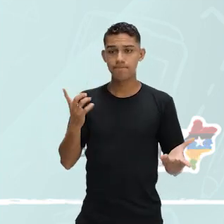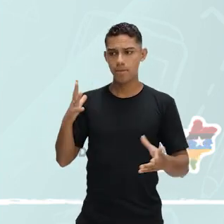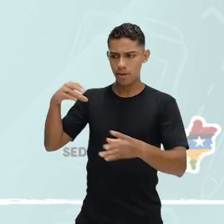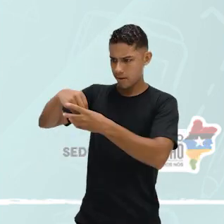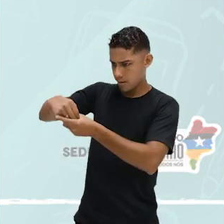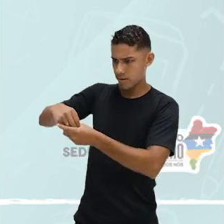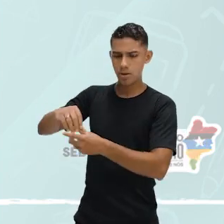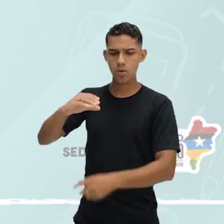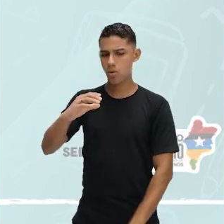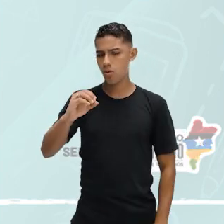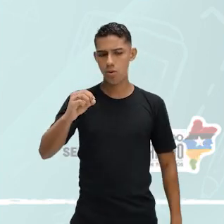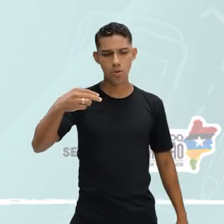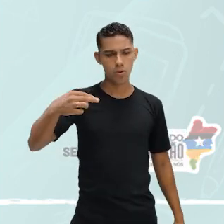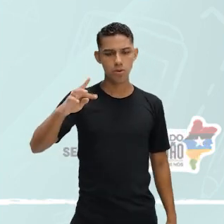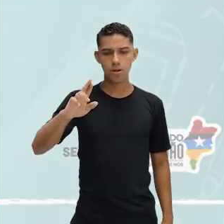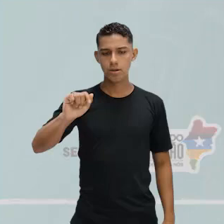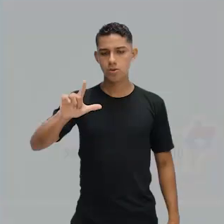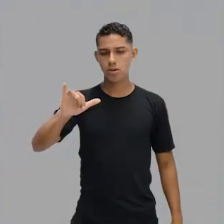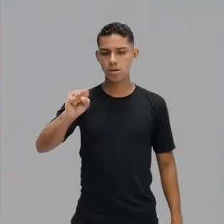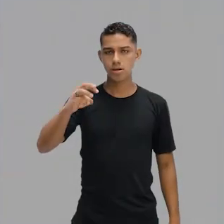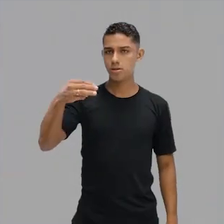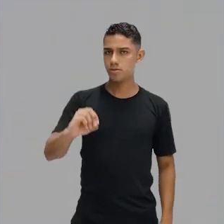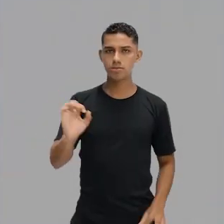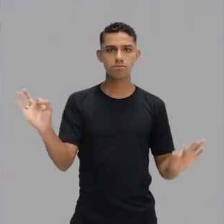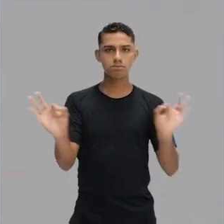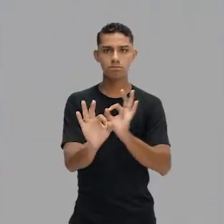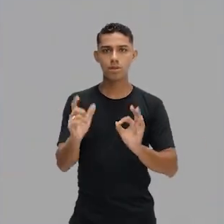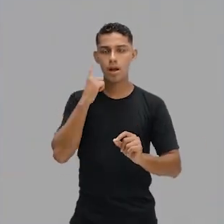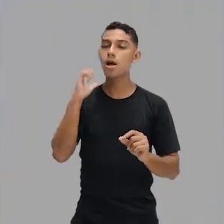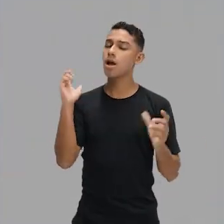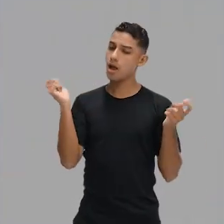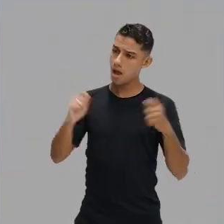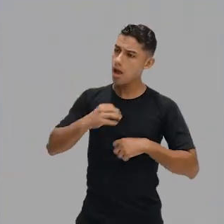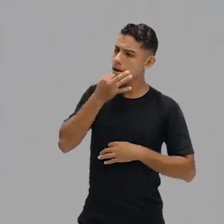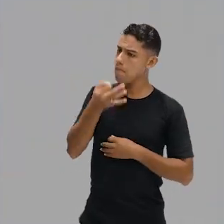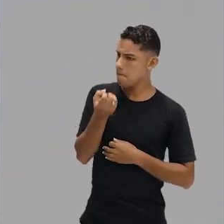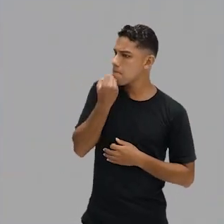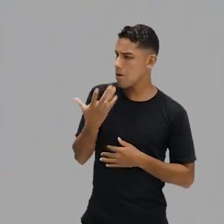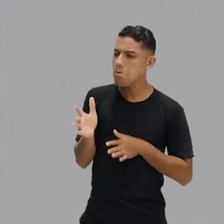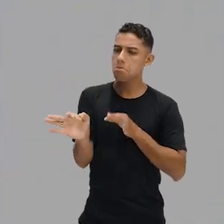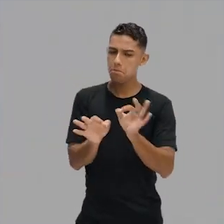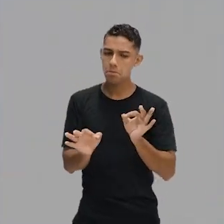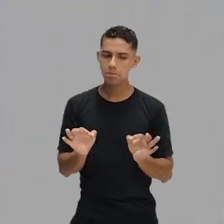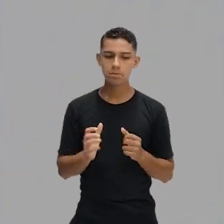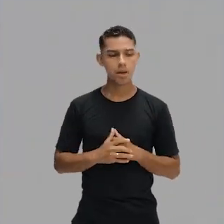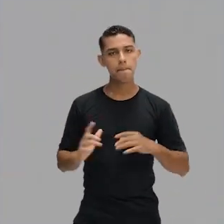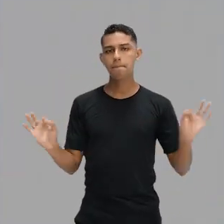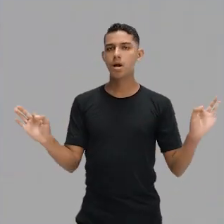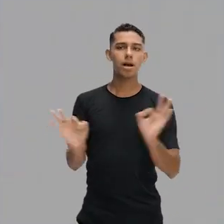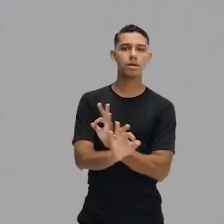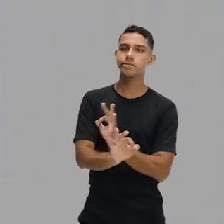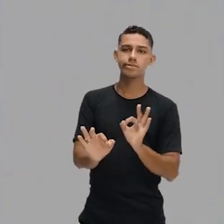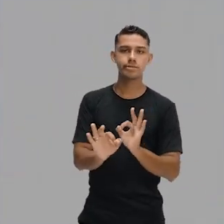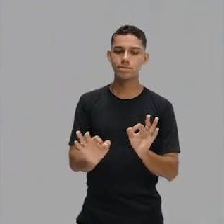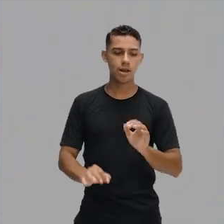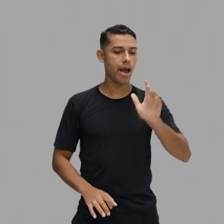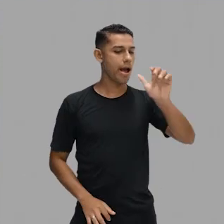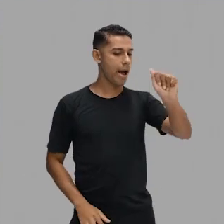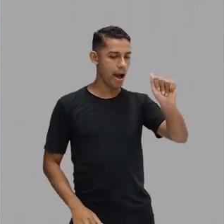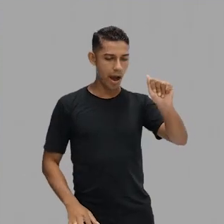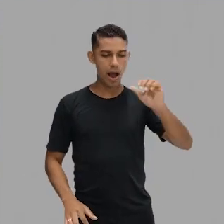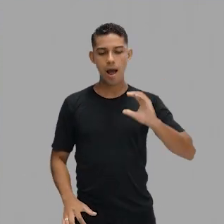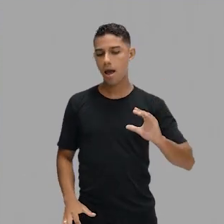refere ao contratualismo. É até uma proposição bem elaborada, mas não é isso que trata a